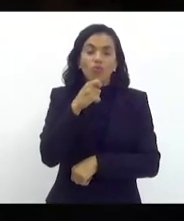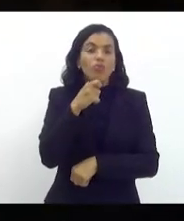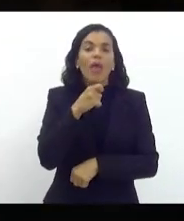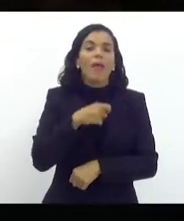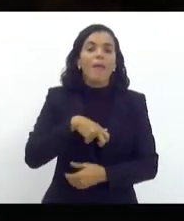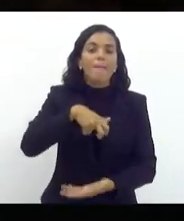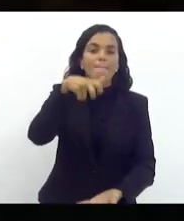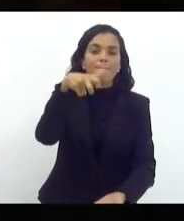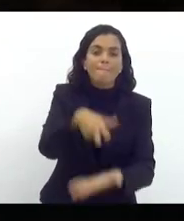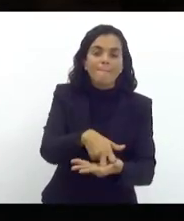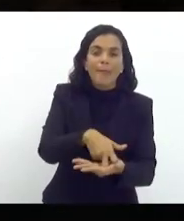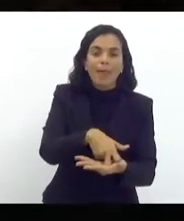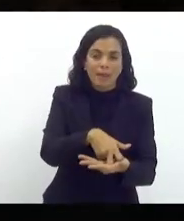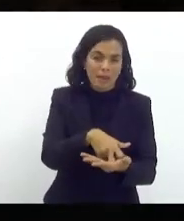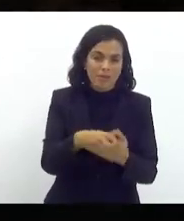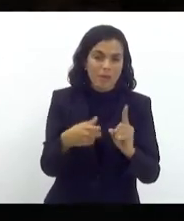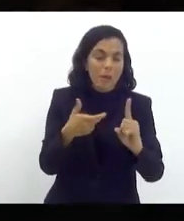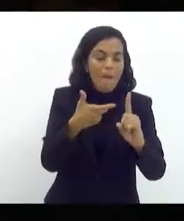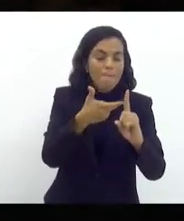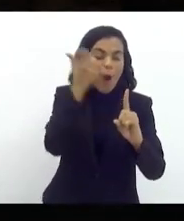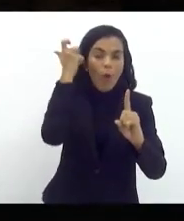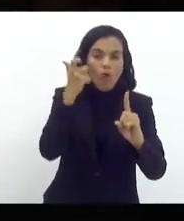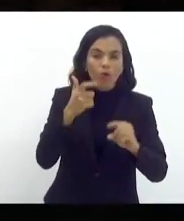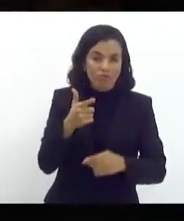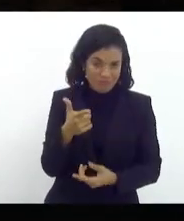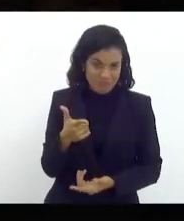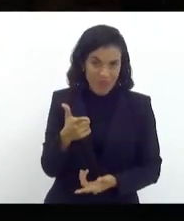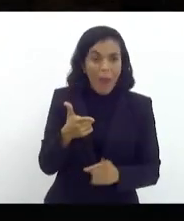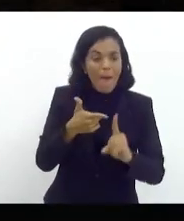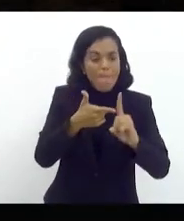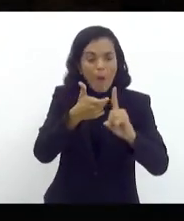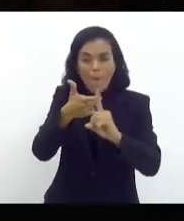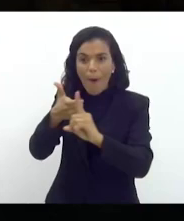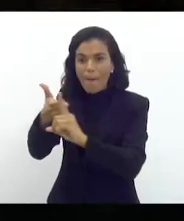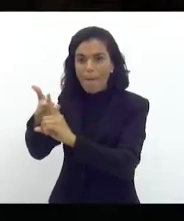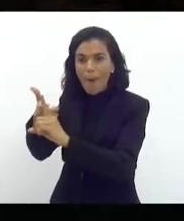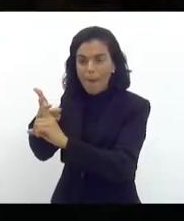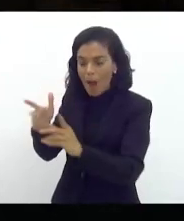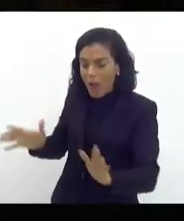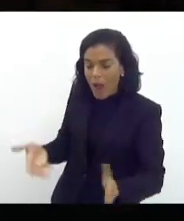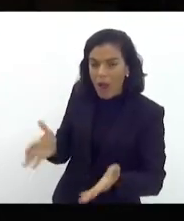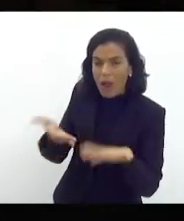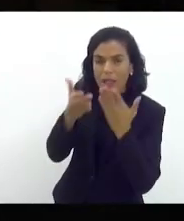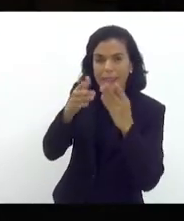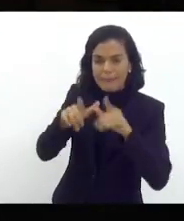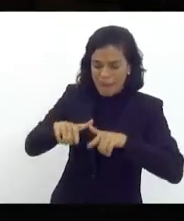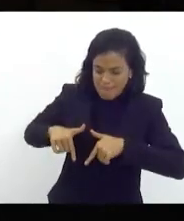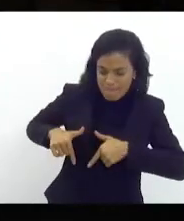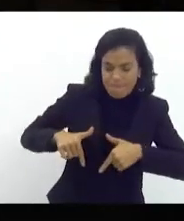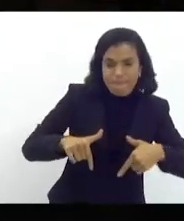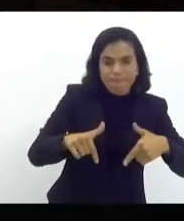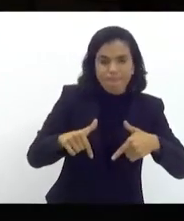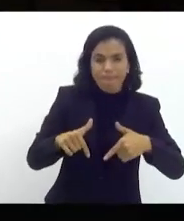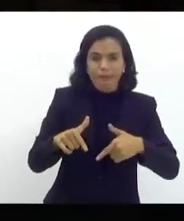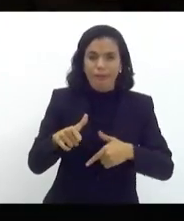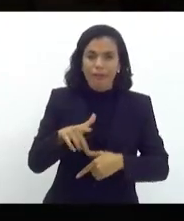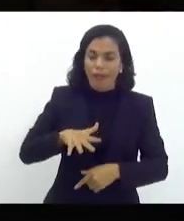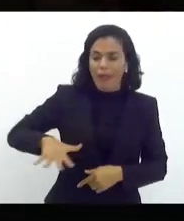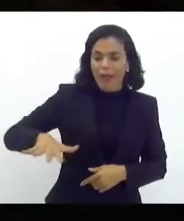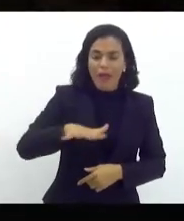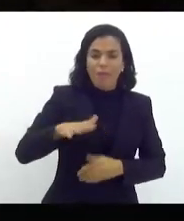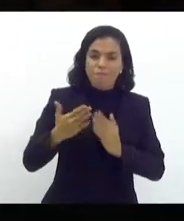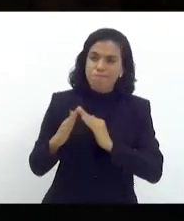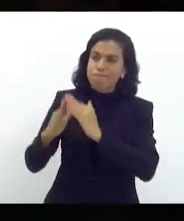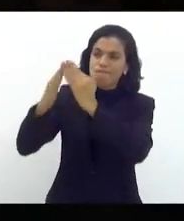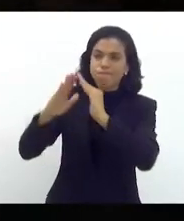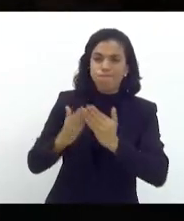que essas mortes sejam decretadas estimuladas e executadas no chão da favela